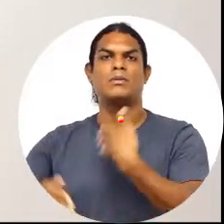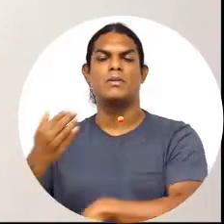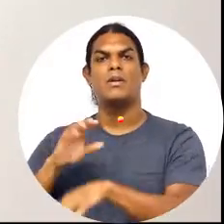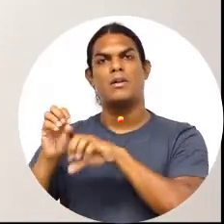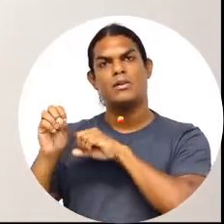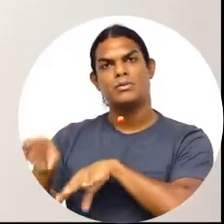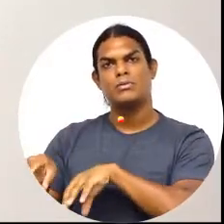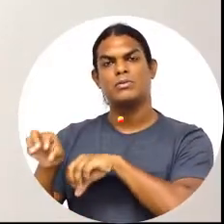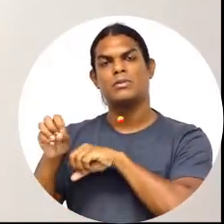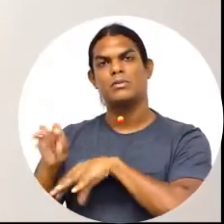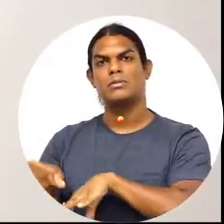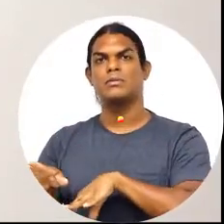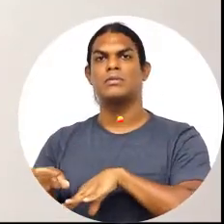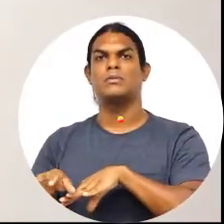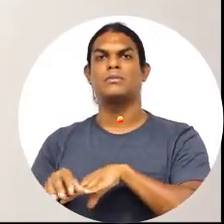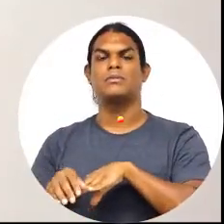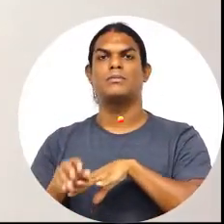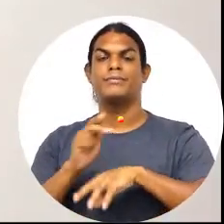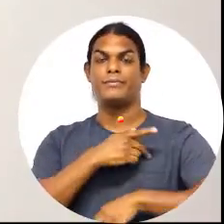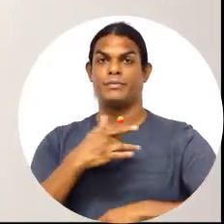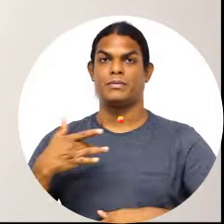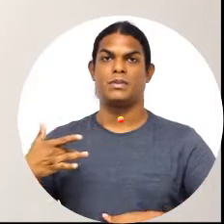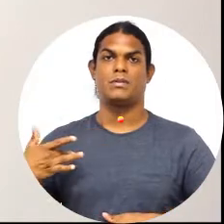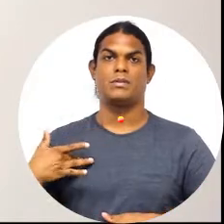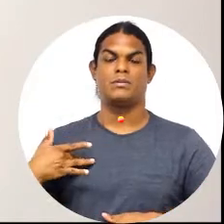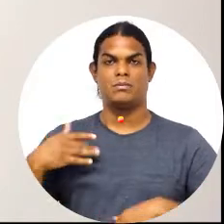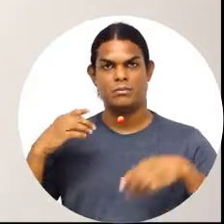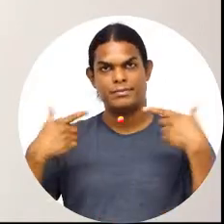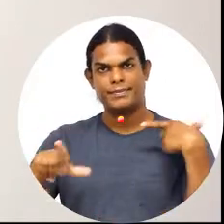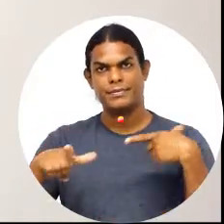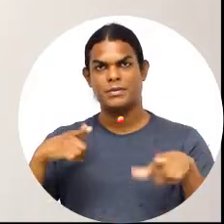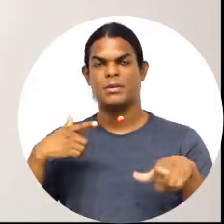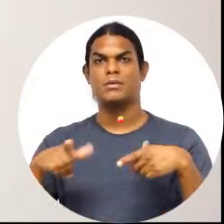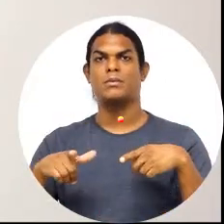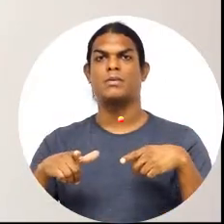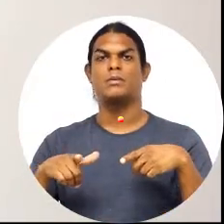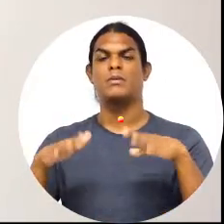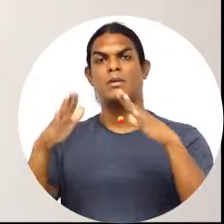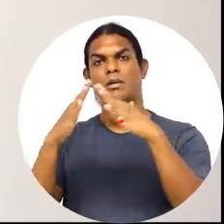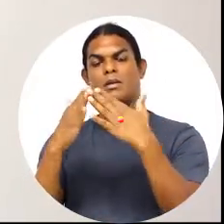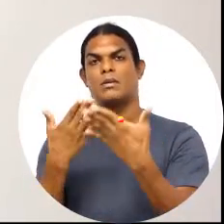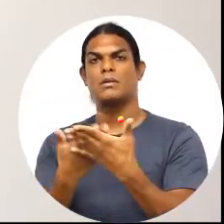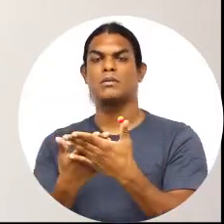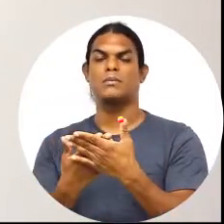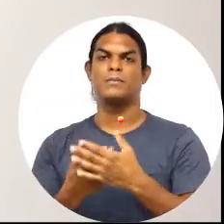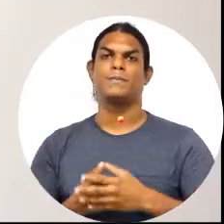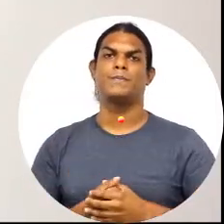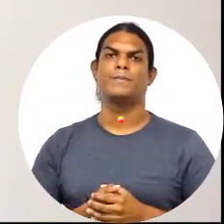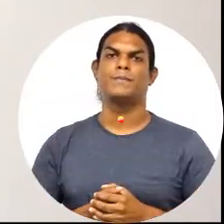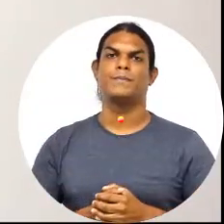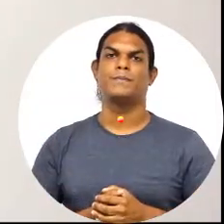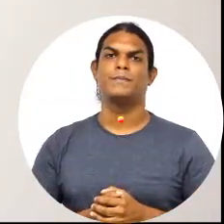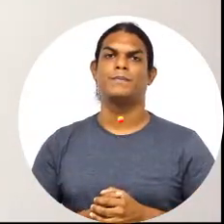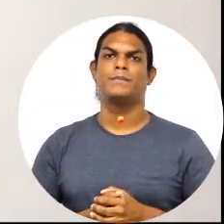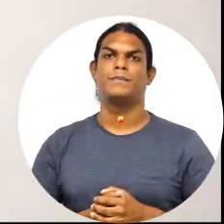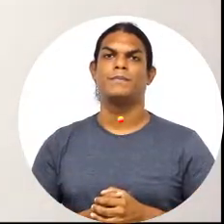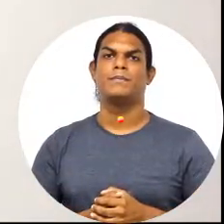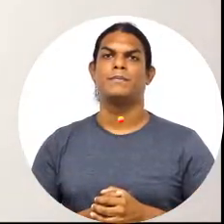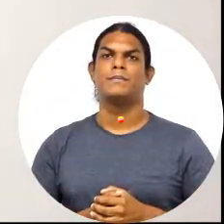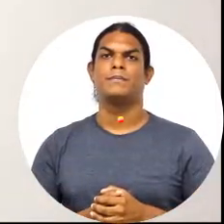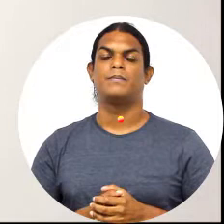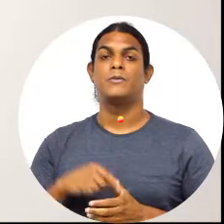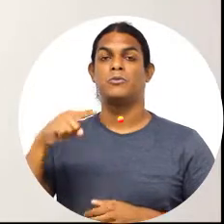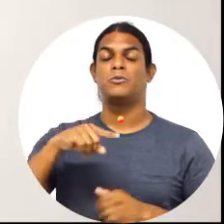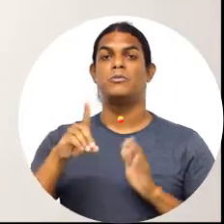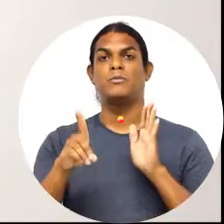relacionados à educação, saúde, trabalho, moradia, enfim.